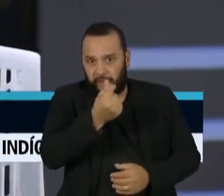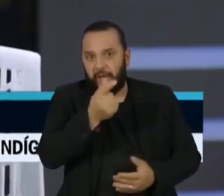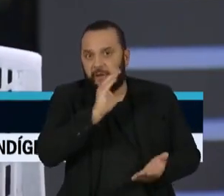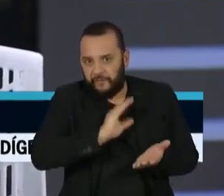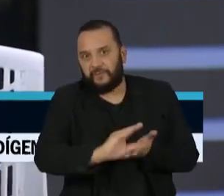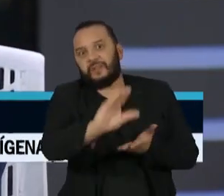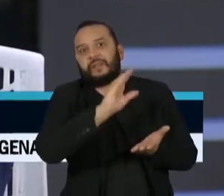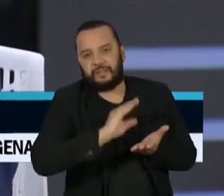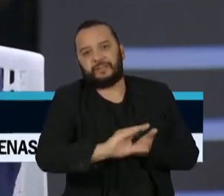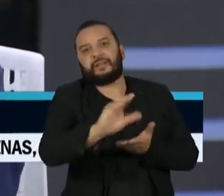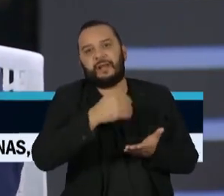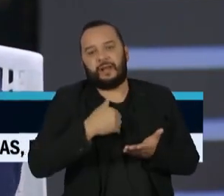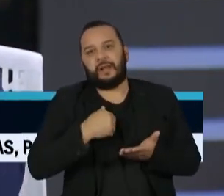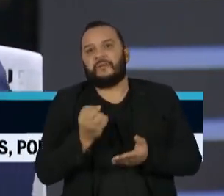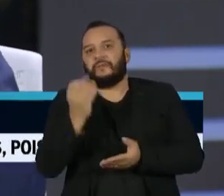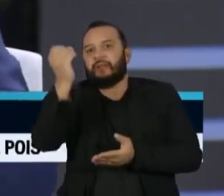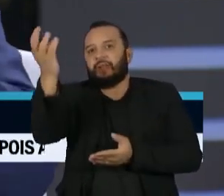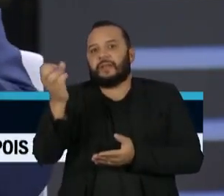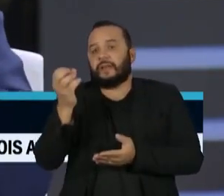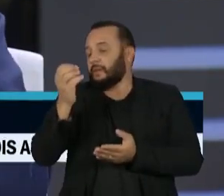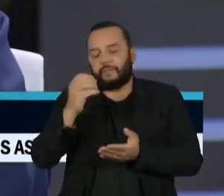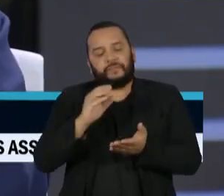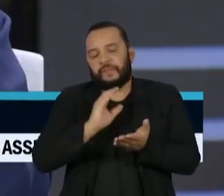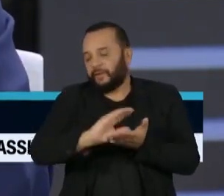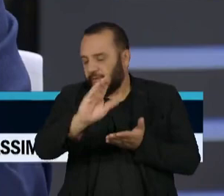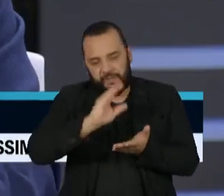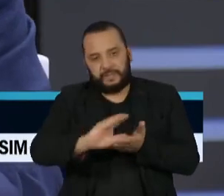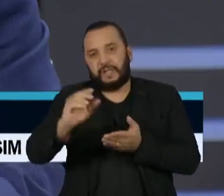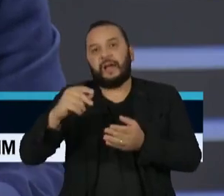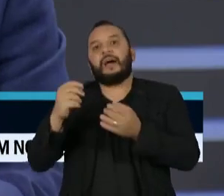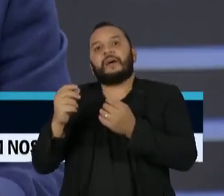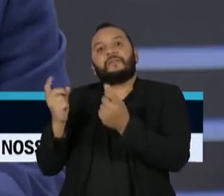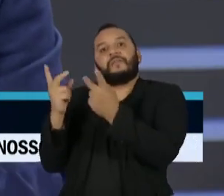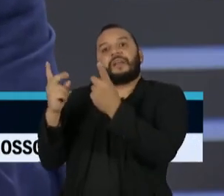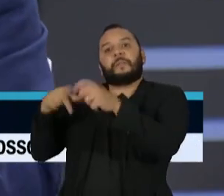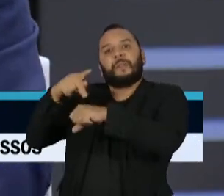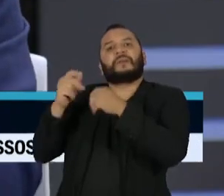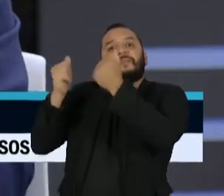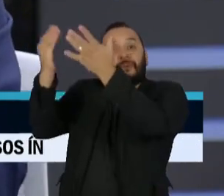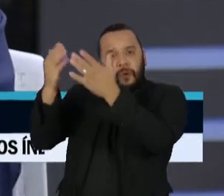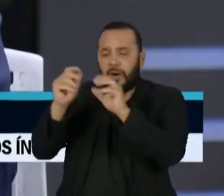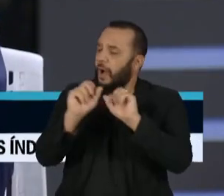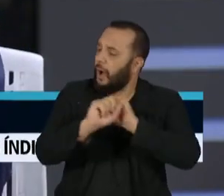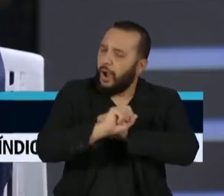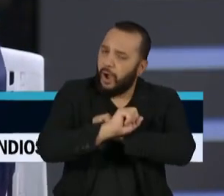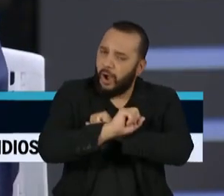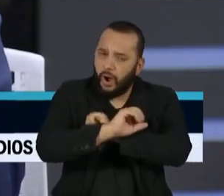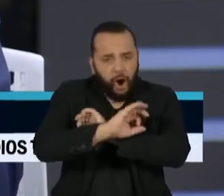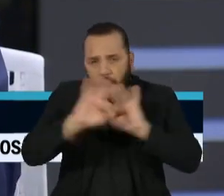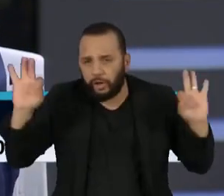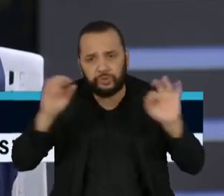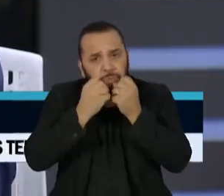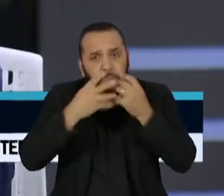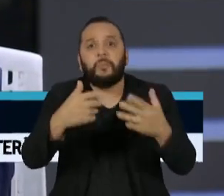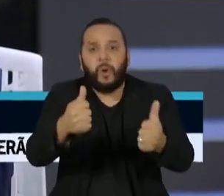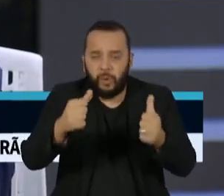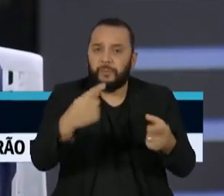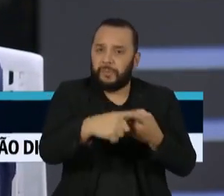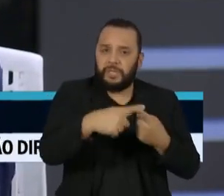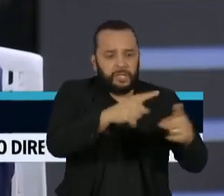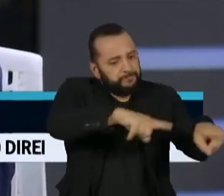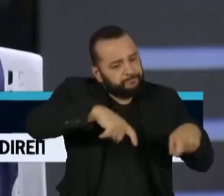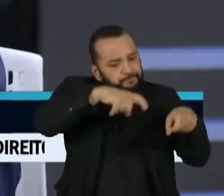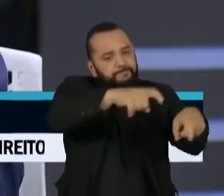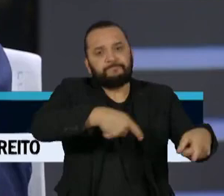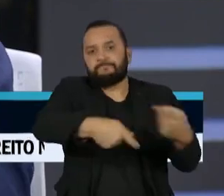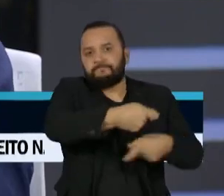Ótimo. A Argentina tem um potencial agro sensacional. O problema é que as exportações